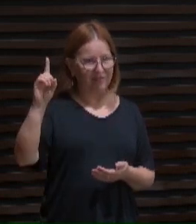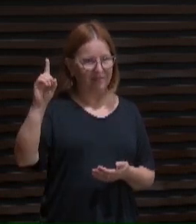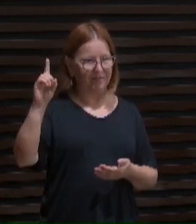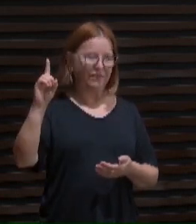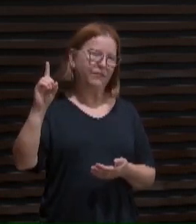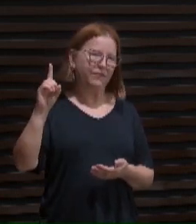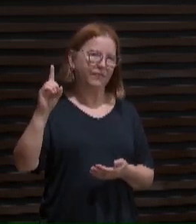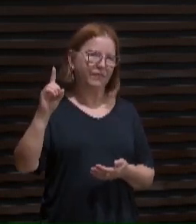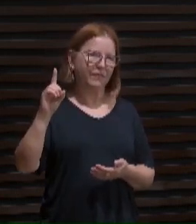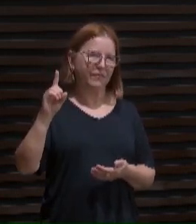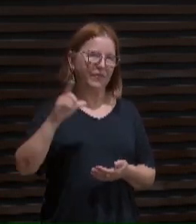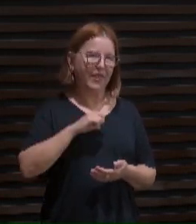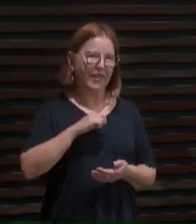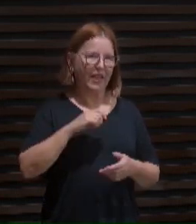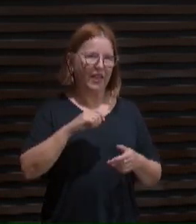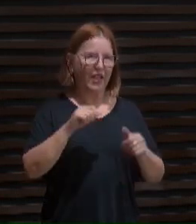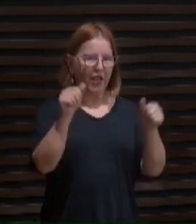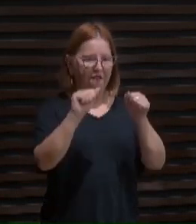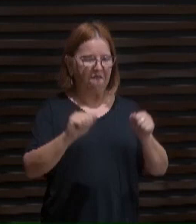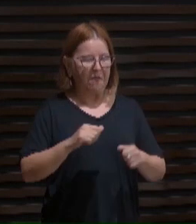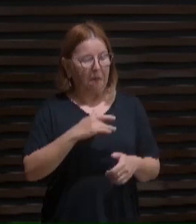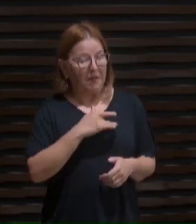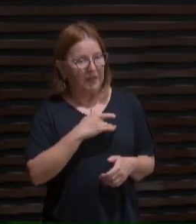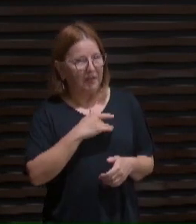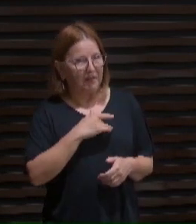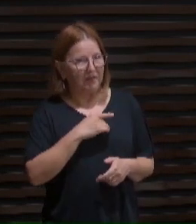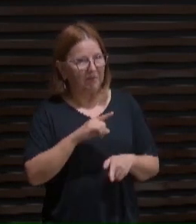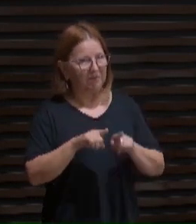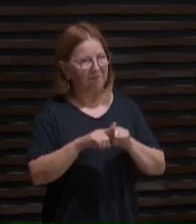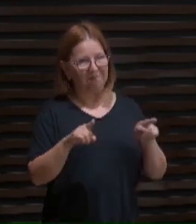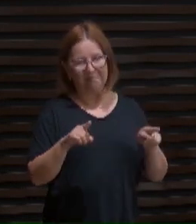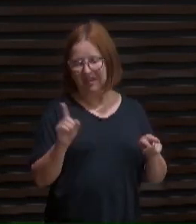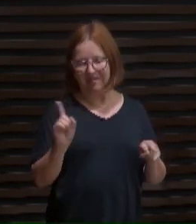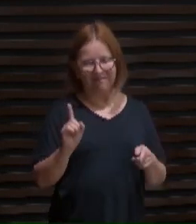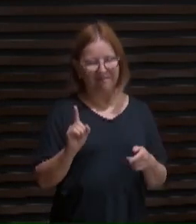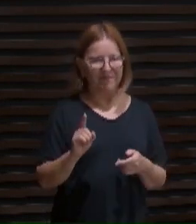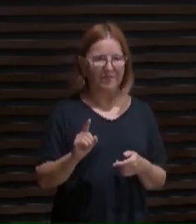tendo forma de piedade, negando-lhe, entretanto, o poder.